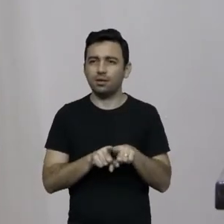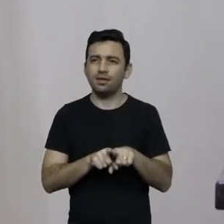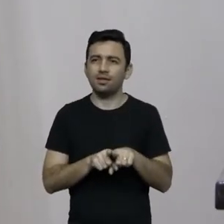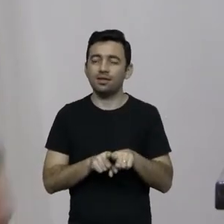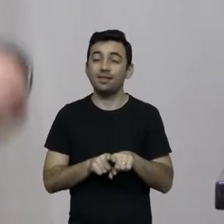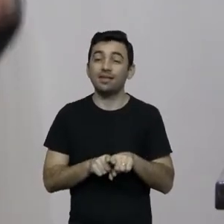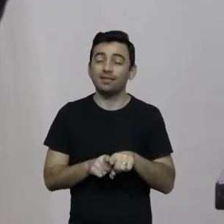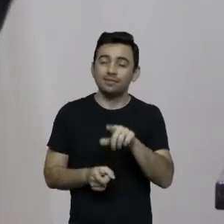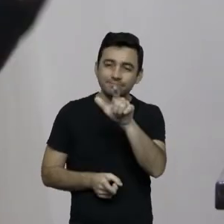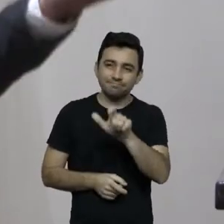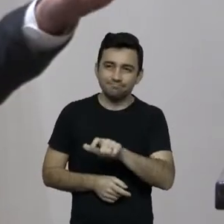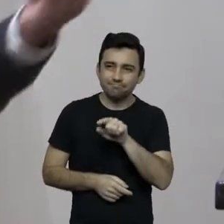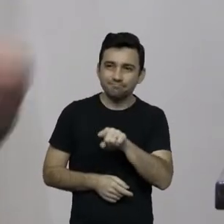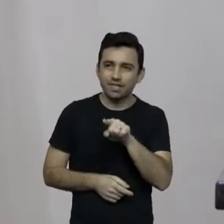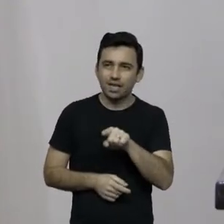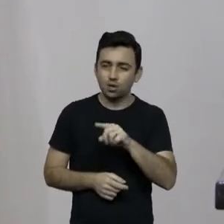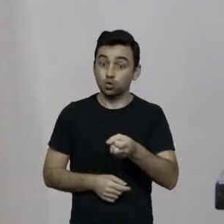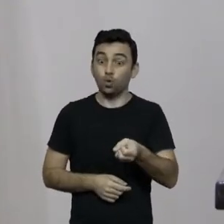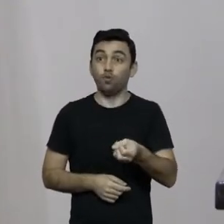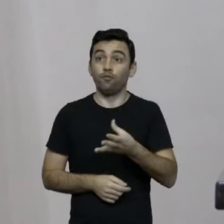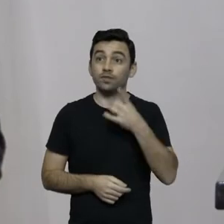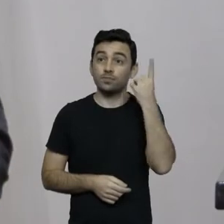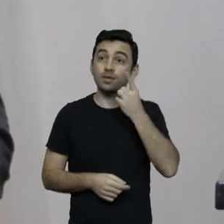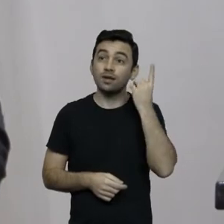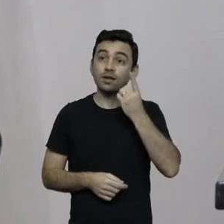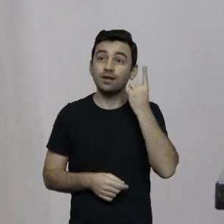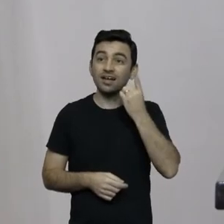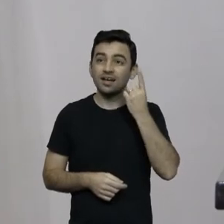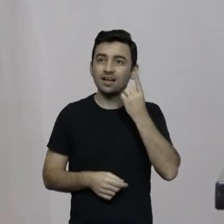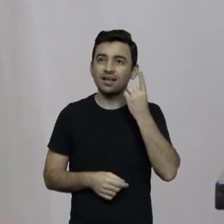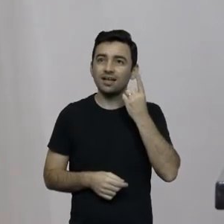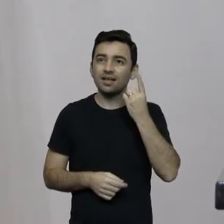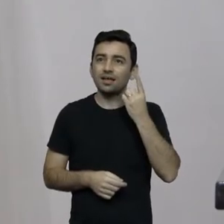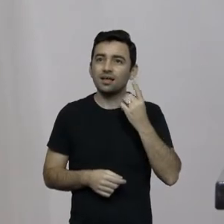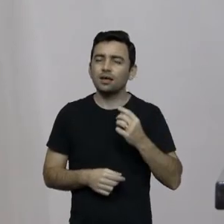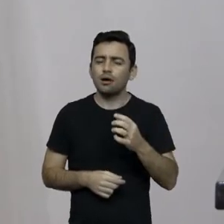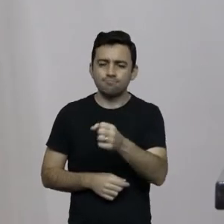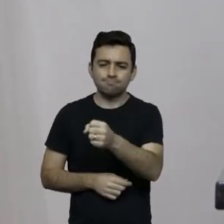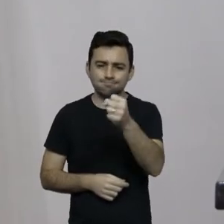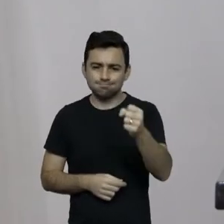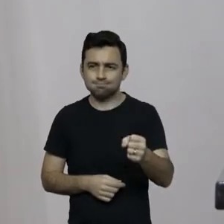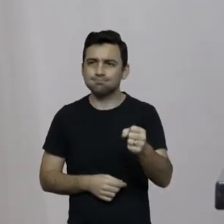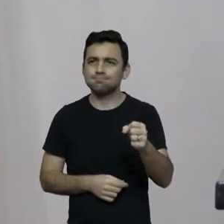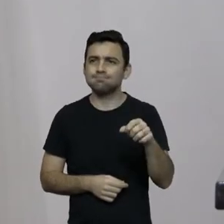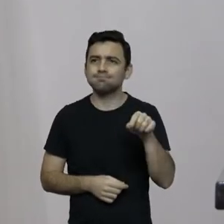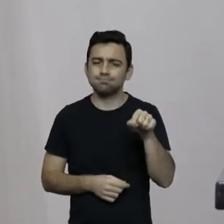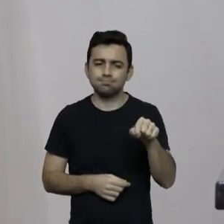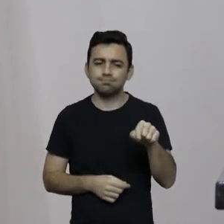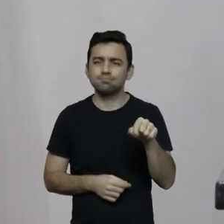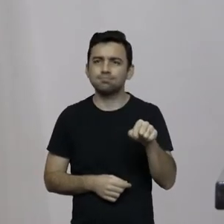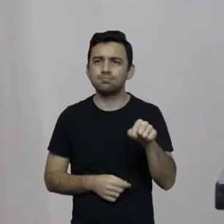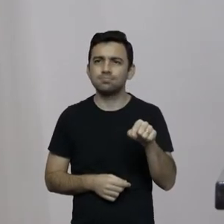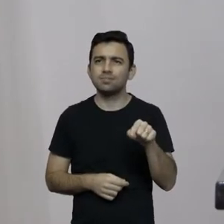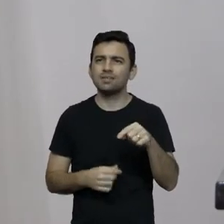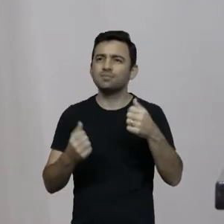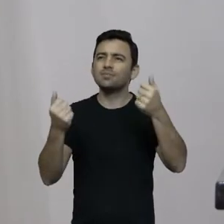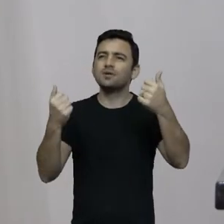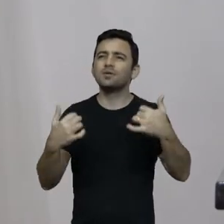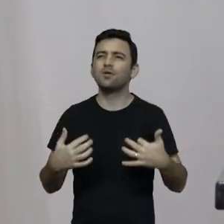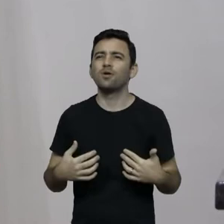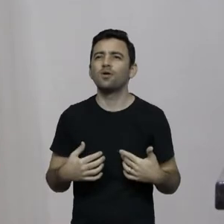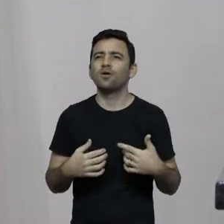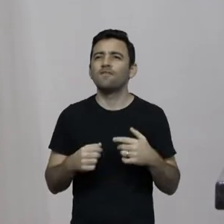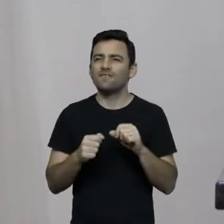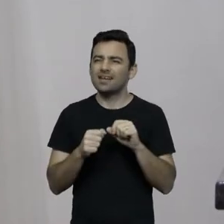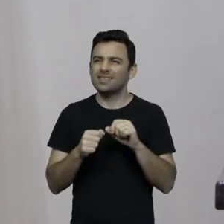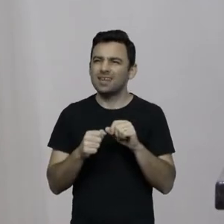ele novo Deputado Colocaram ele e disseram para ele aquele negócio do de fazer